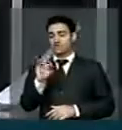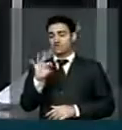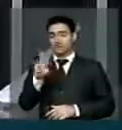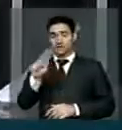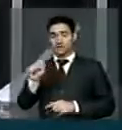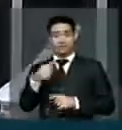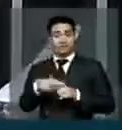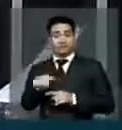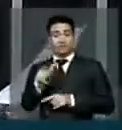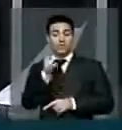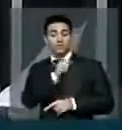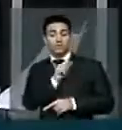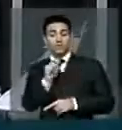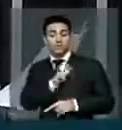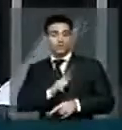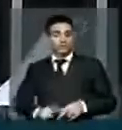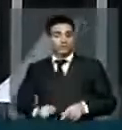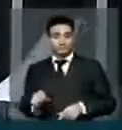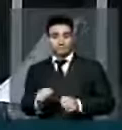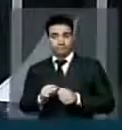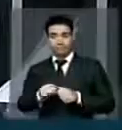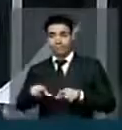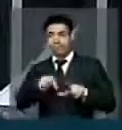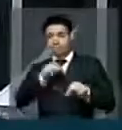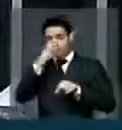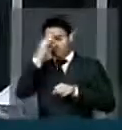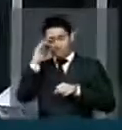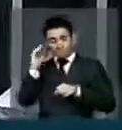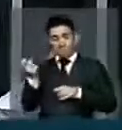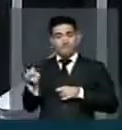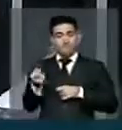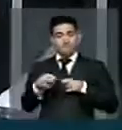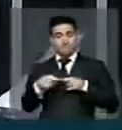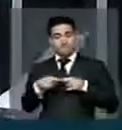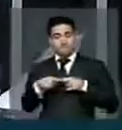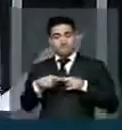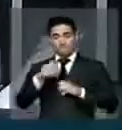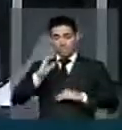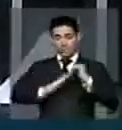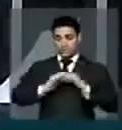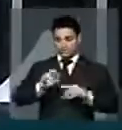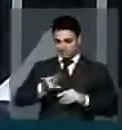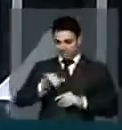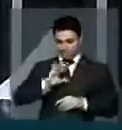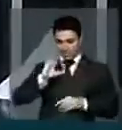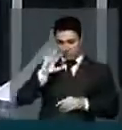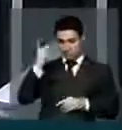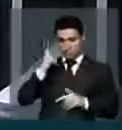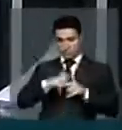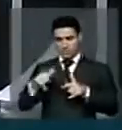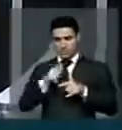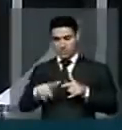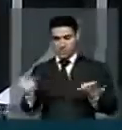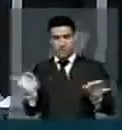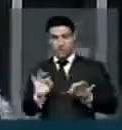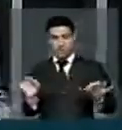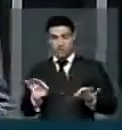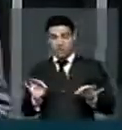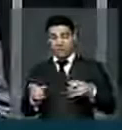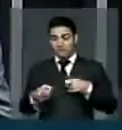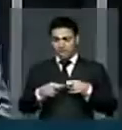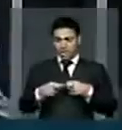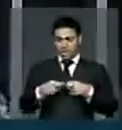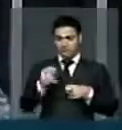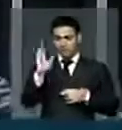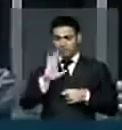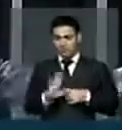não conseguiu efetivar a interiorização dos médicos. Os profissionais de outras nações vão resolver o problema? Será que os médicos brasileiros seriam